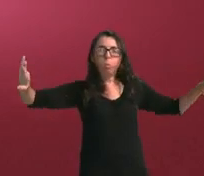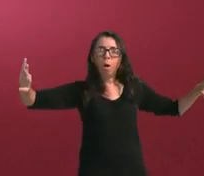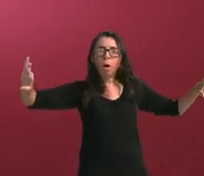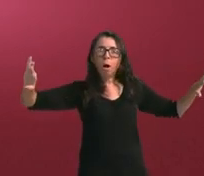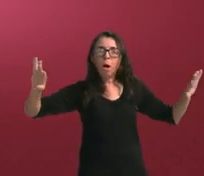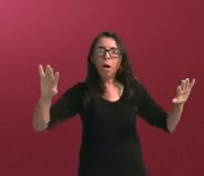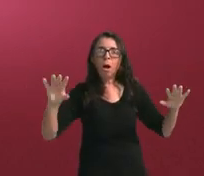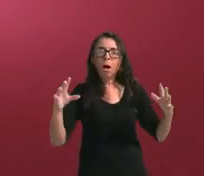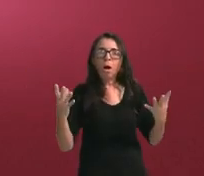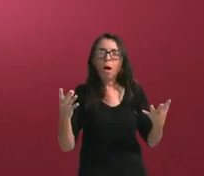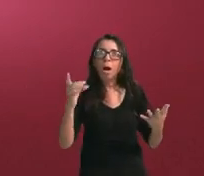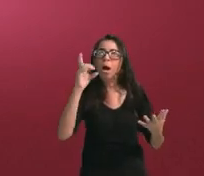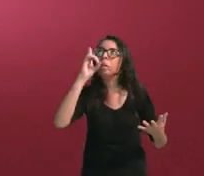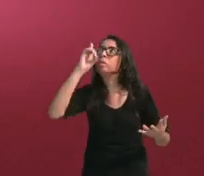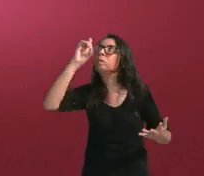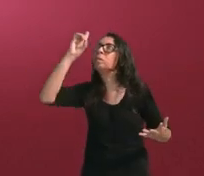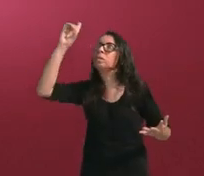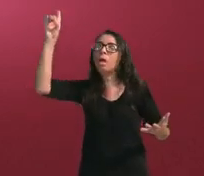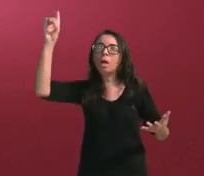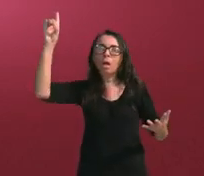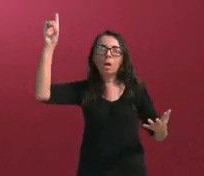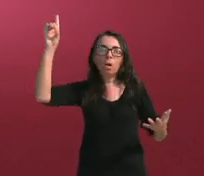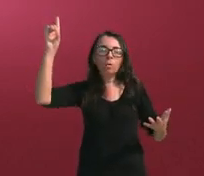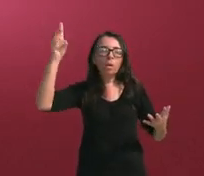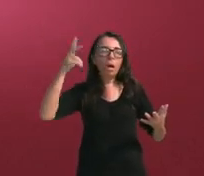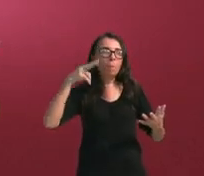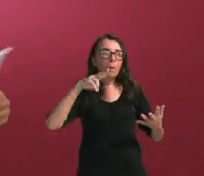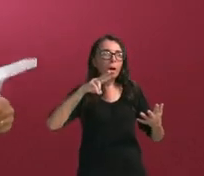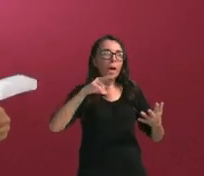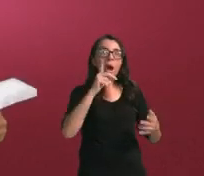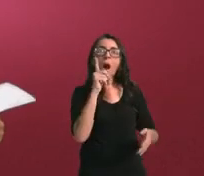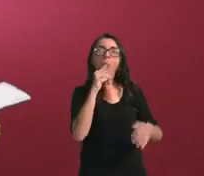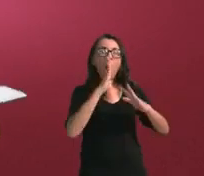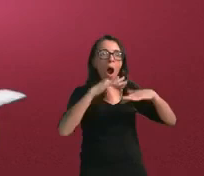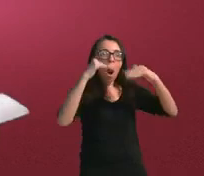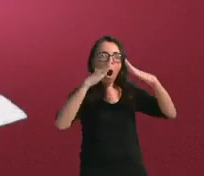Deus fez? Deus abriu as águas do mar.